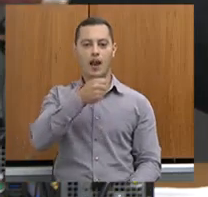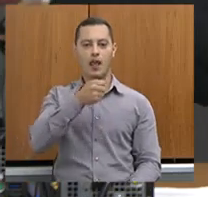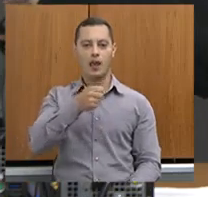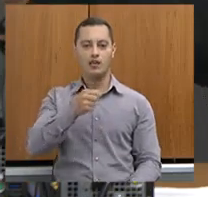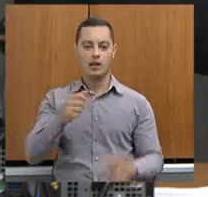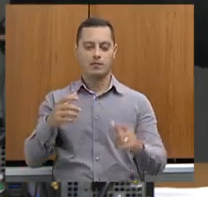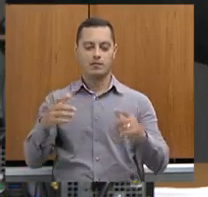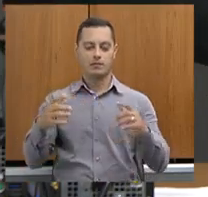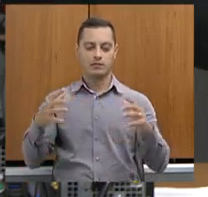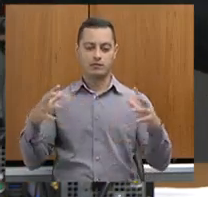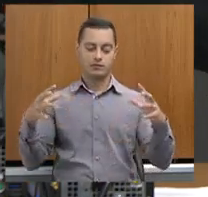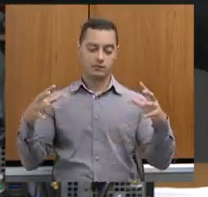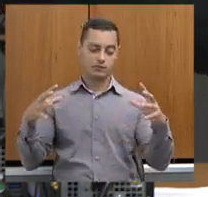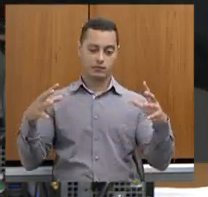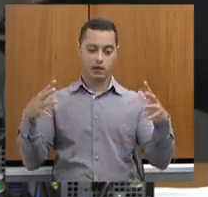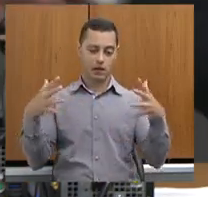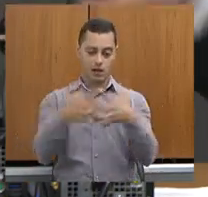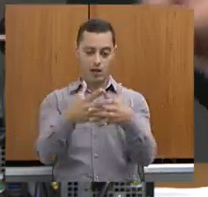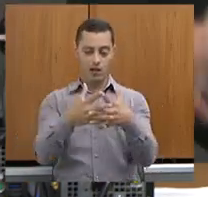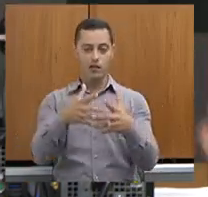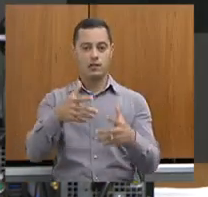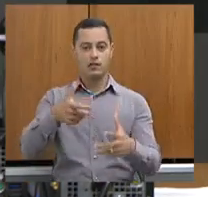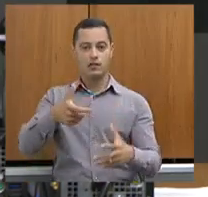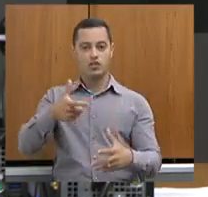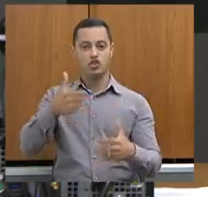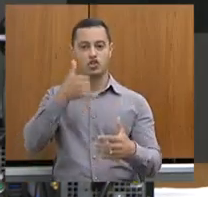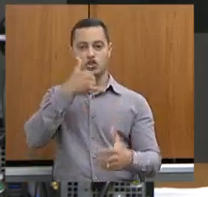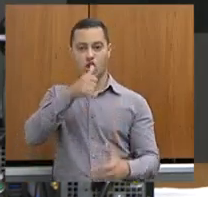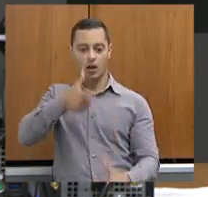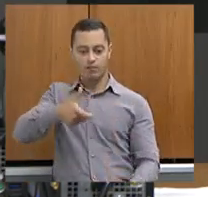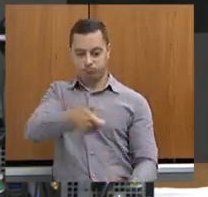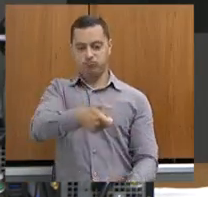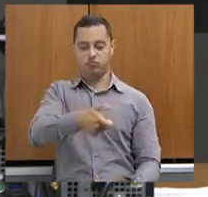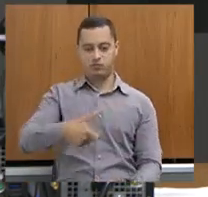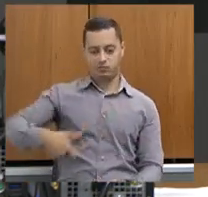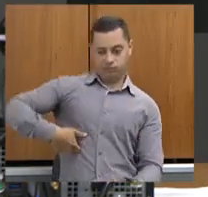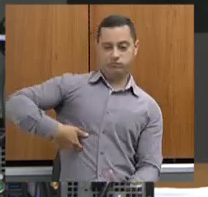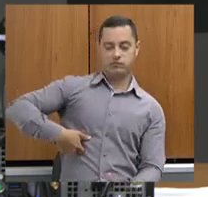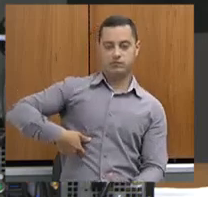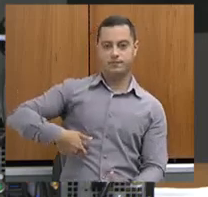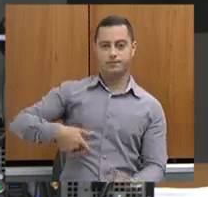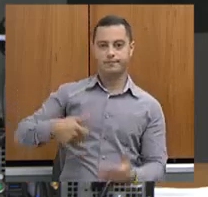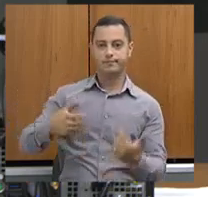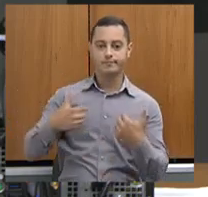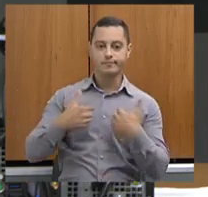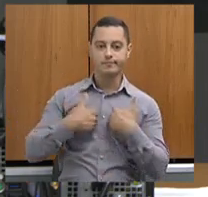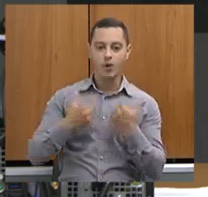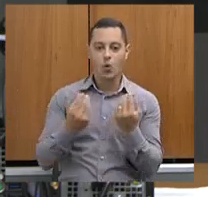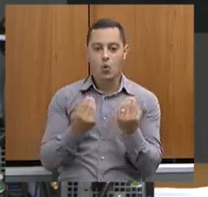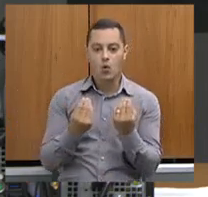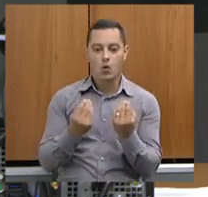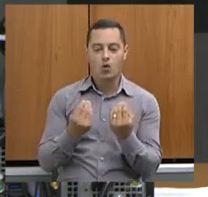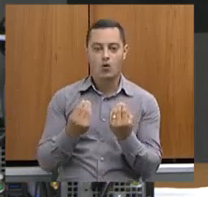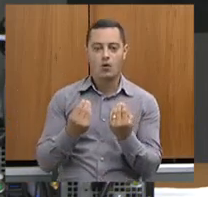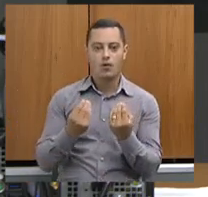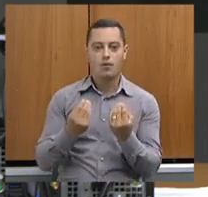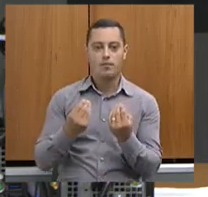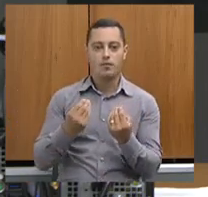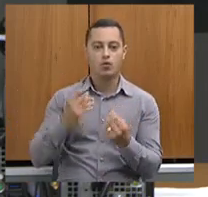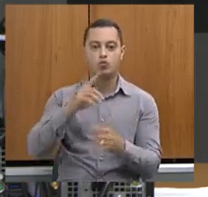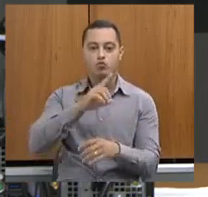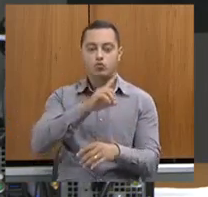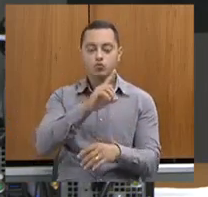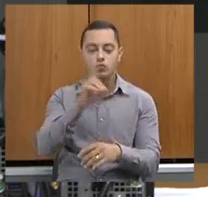aquilo virou uma situação e o presidente da Comissão de Direitos Humanos primeiro ligação do dia meu General